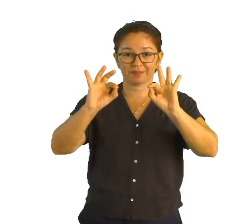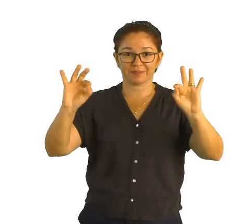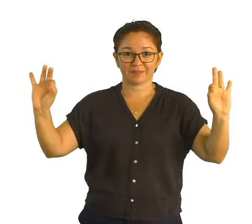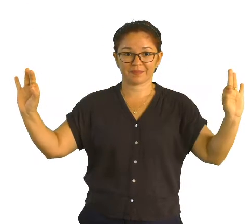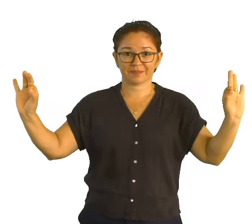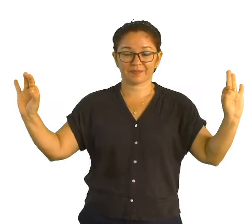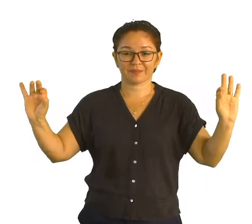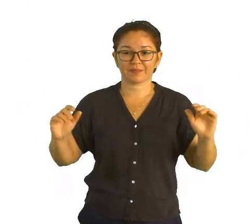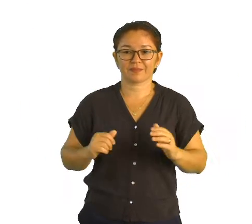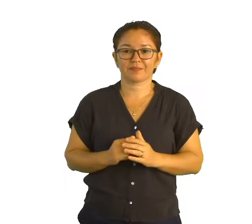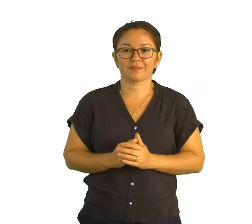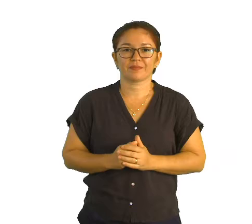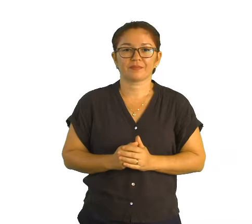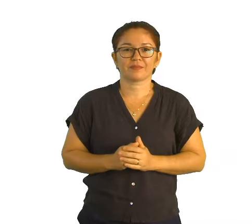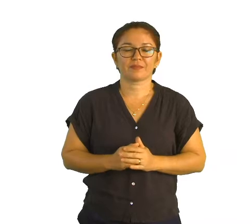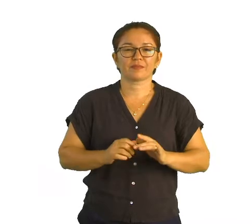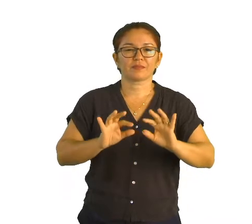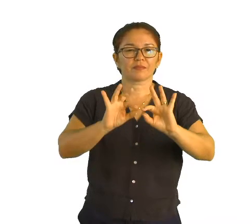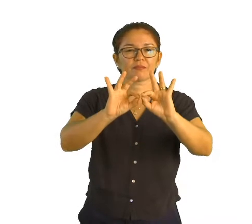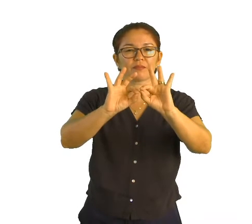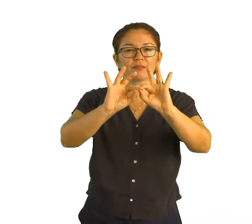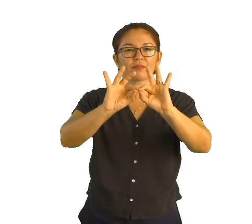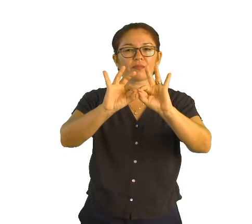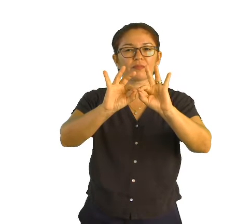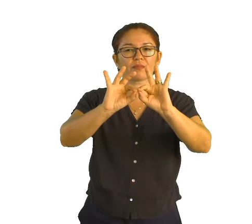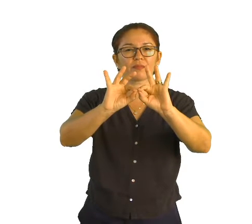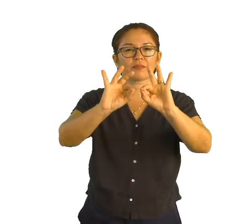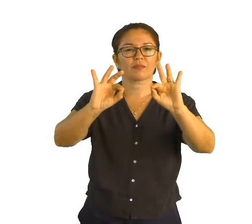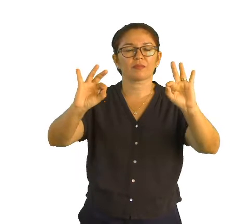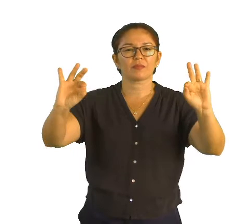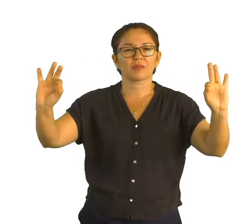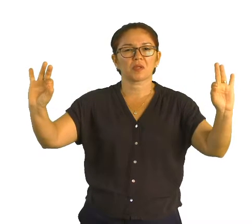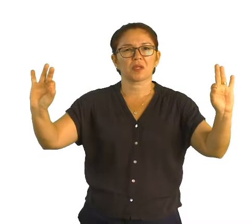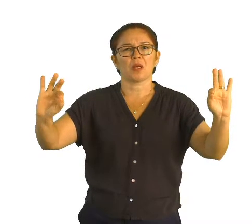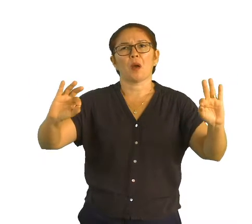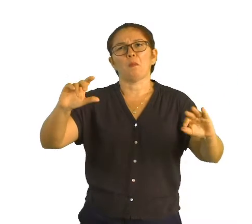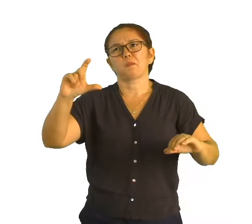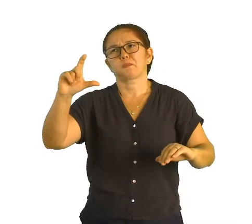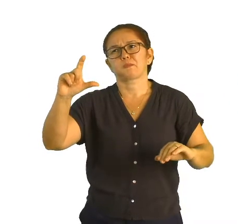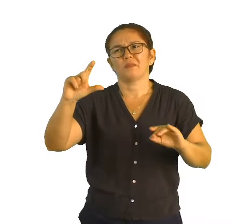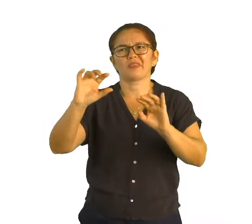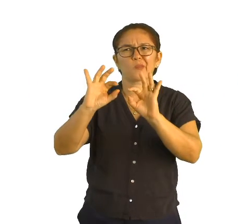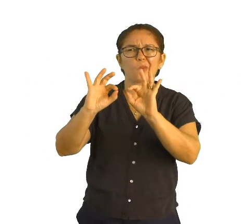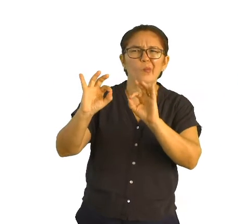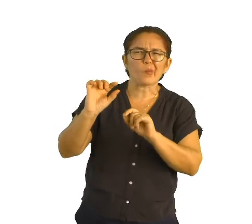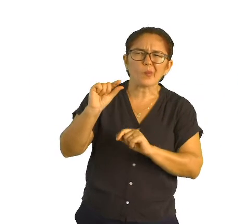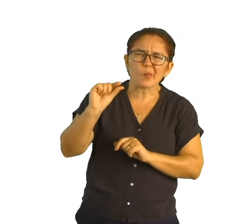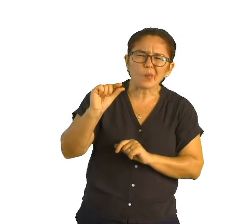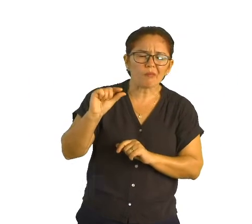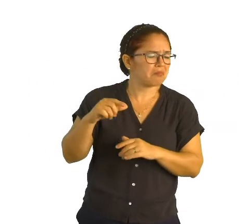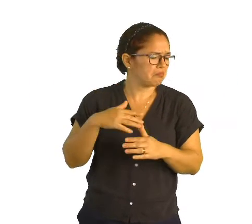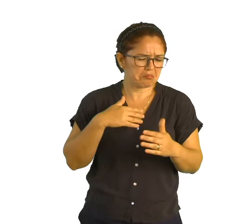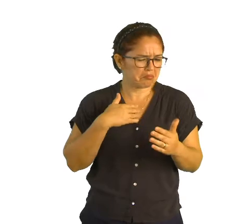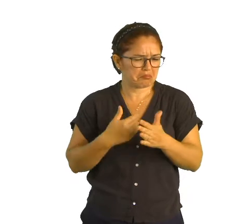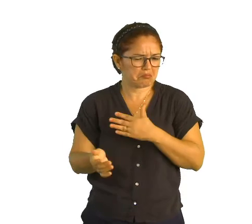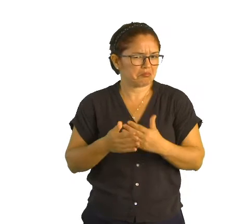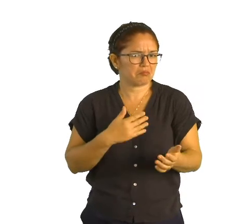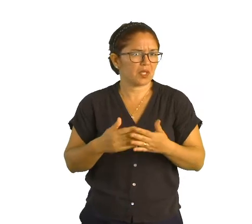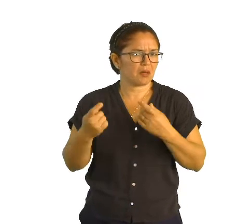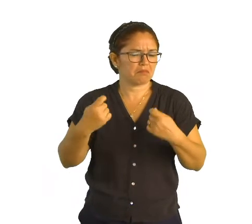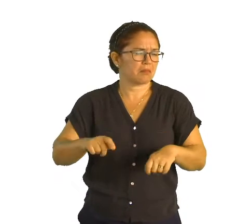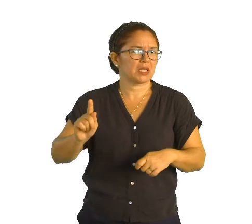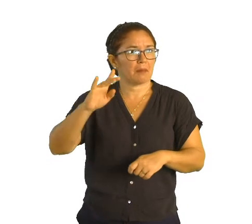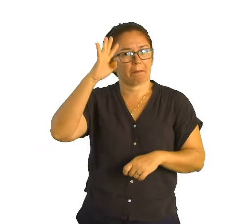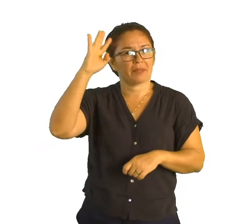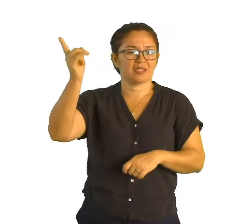reta, ela é imaginada sem espessura. Ela não tem começo nem fim, ou